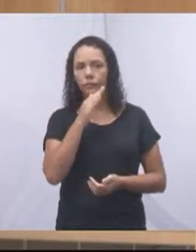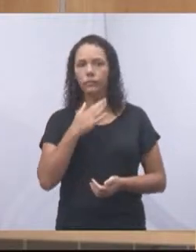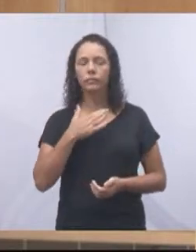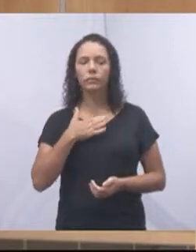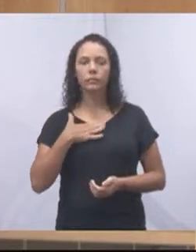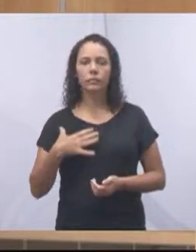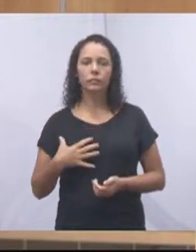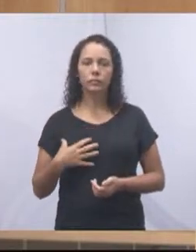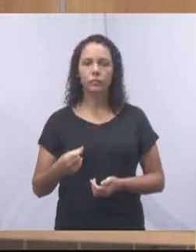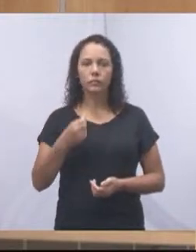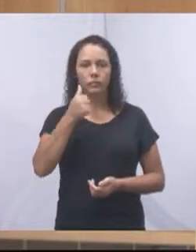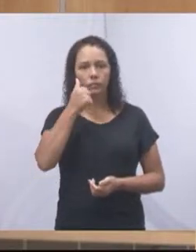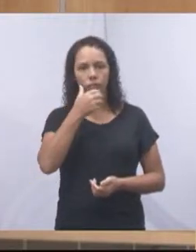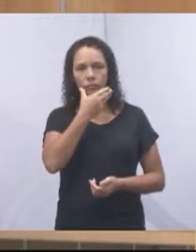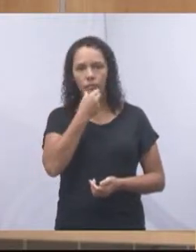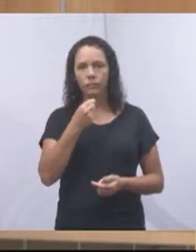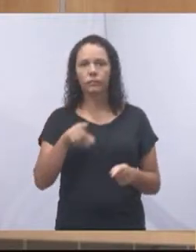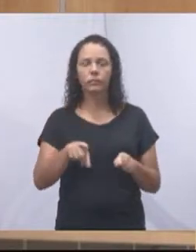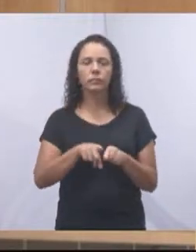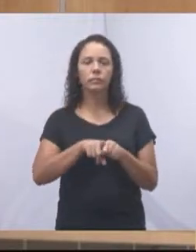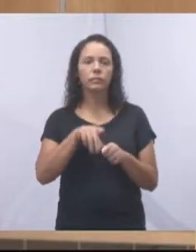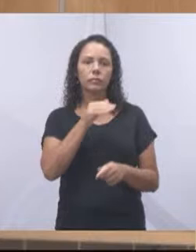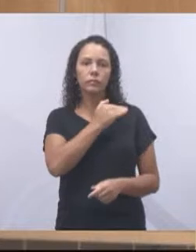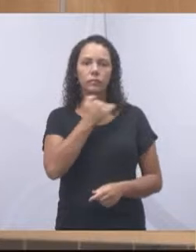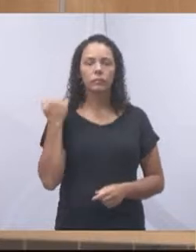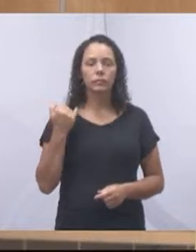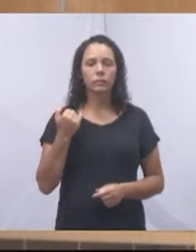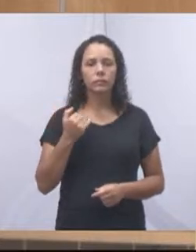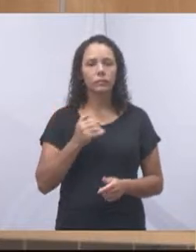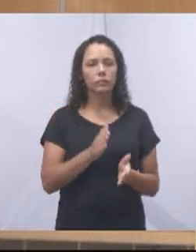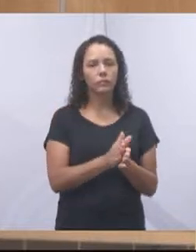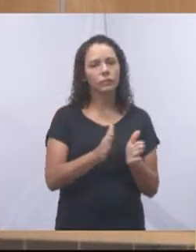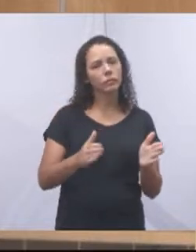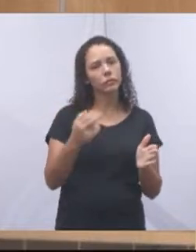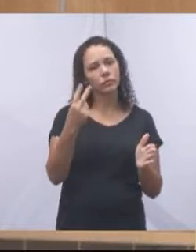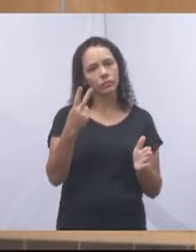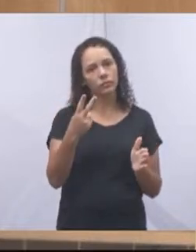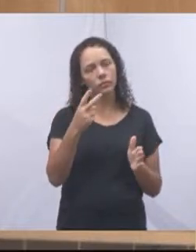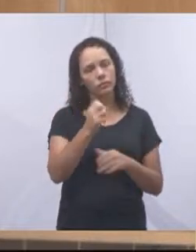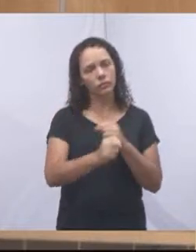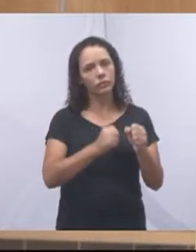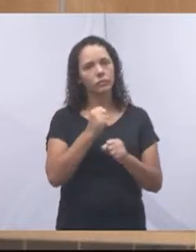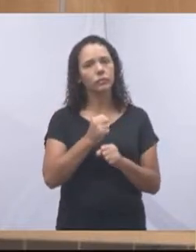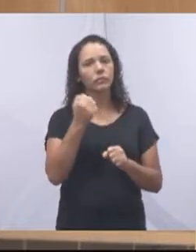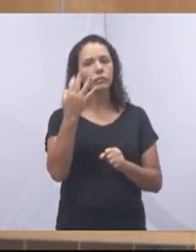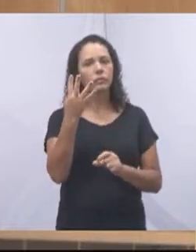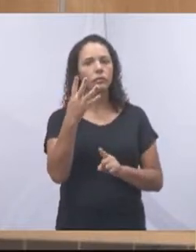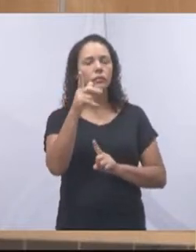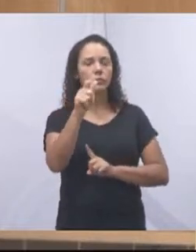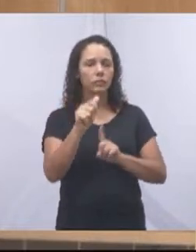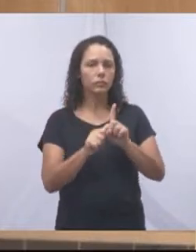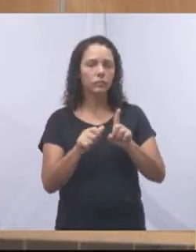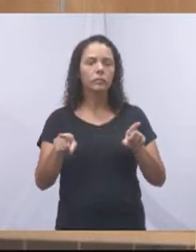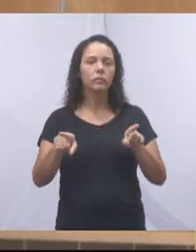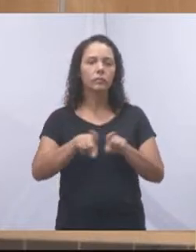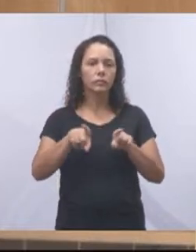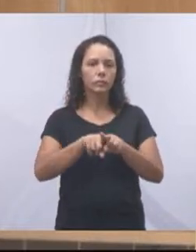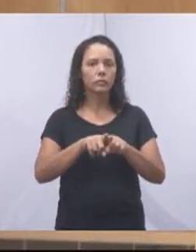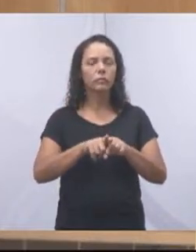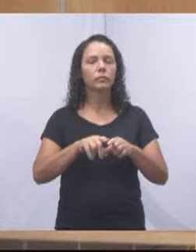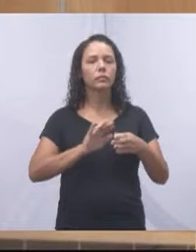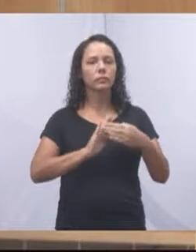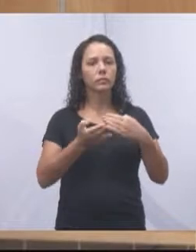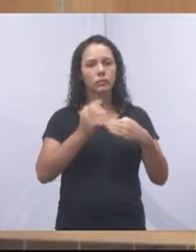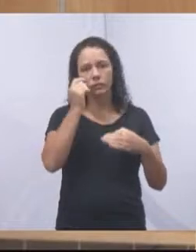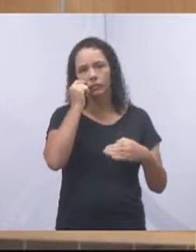faz 2 anos e 4 meses. Aí tem a placa dele também lá na praça do Parque Malua, assim lá, está lá, todo